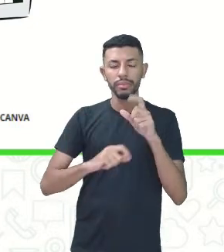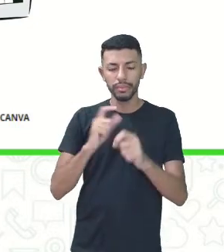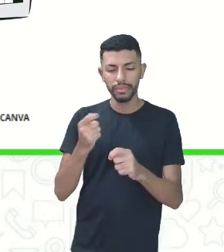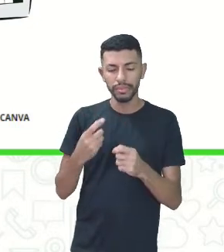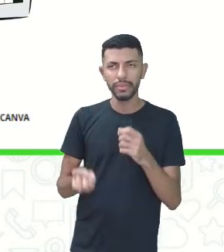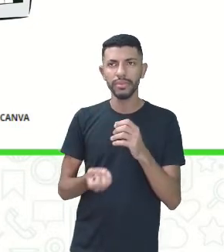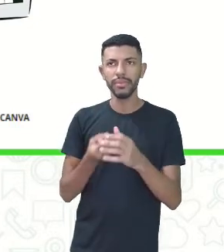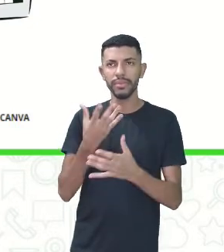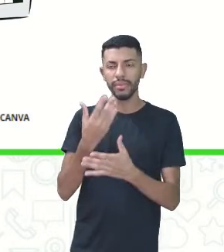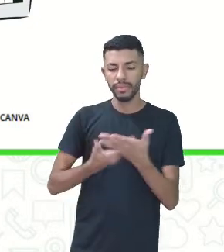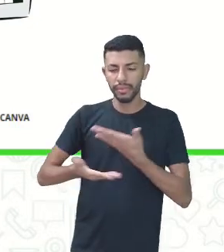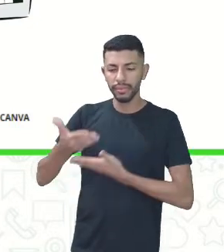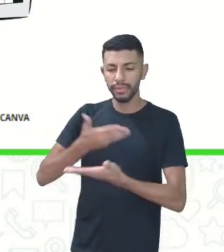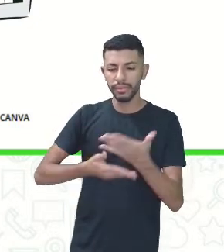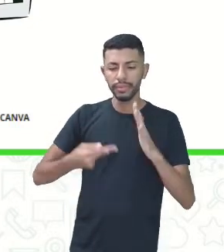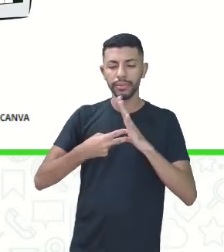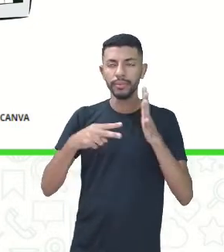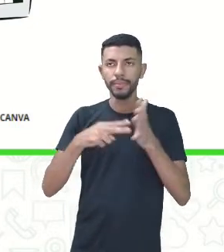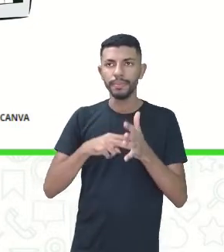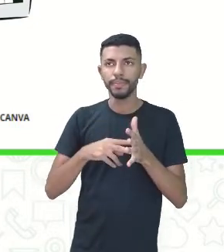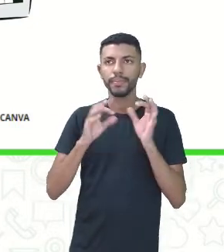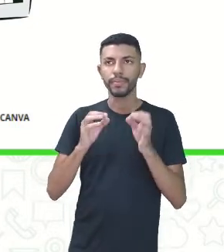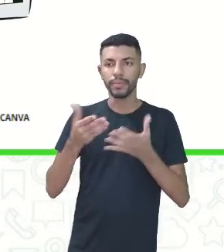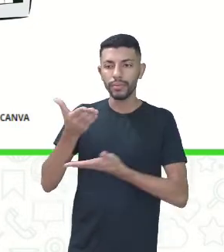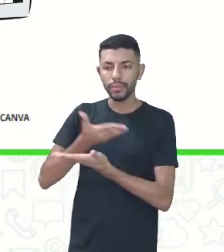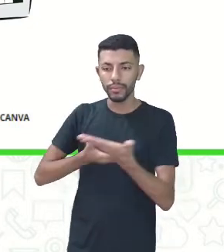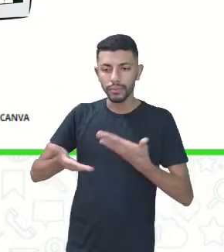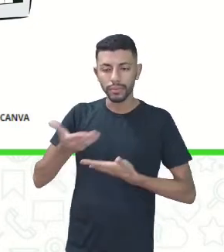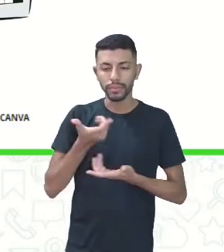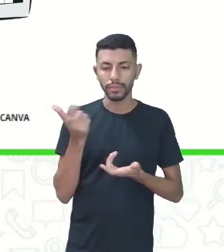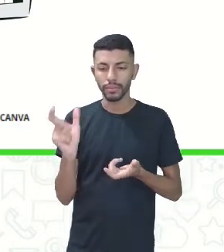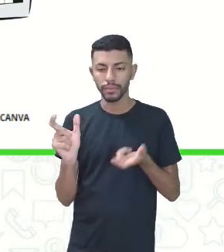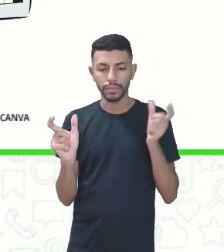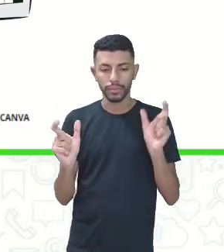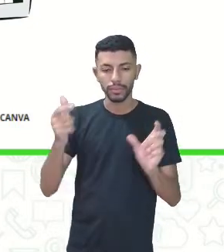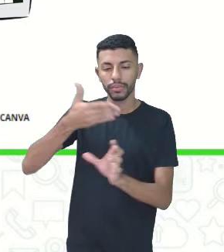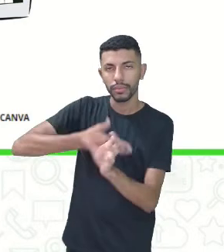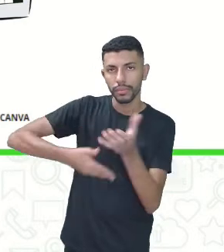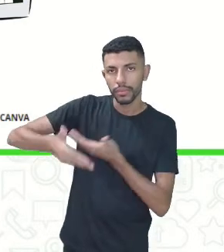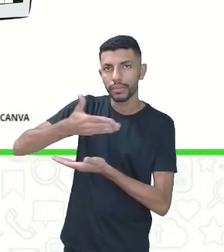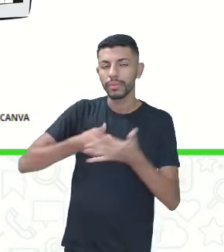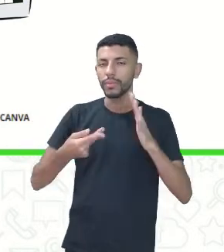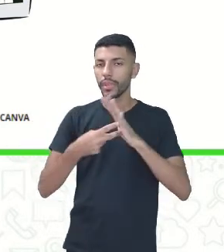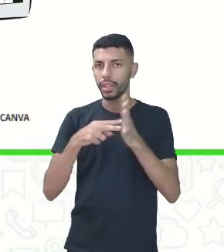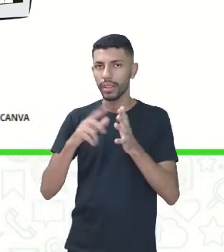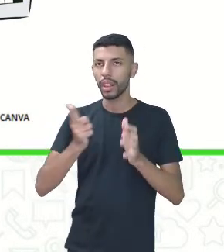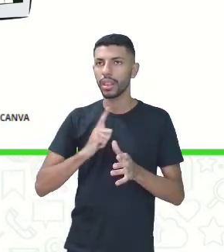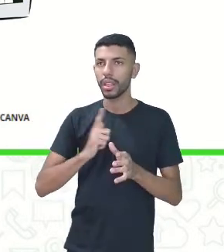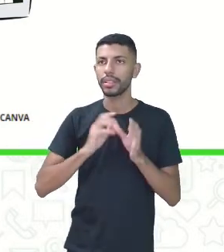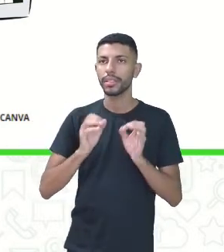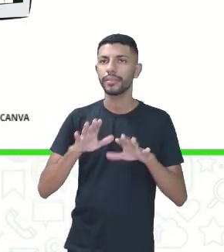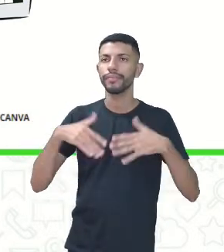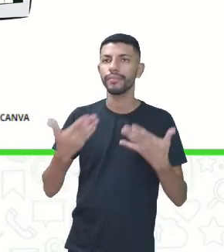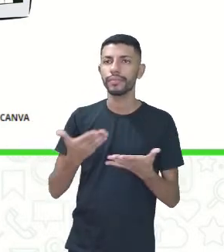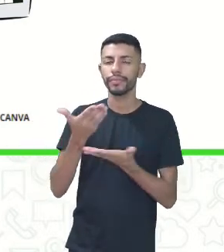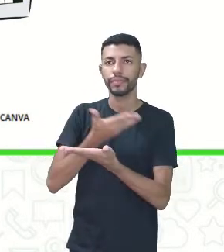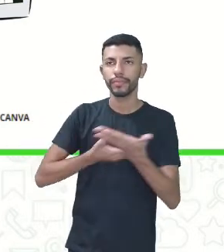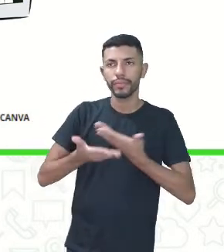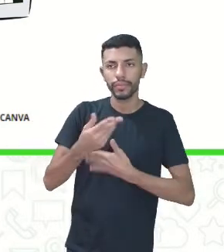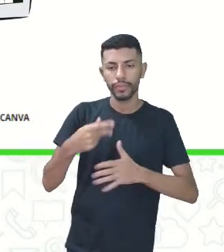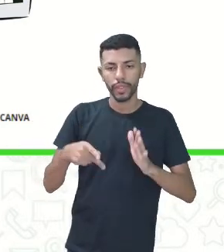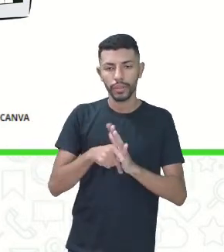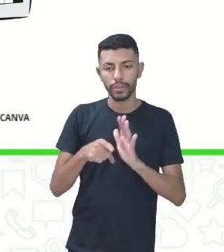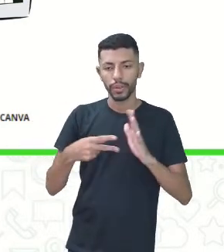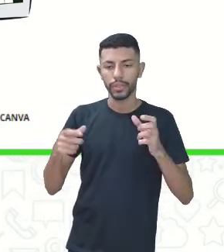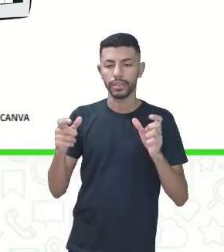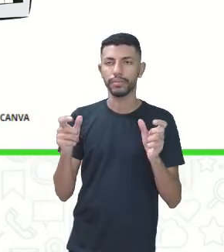de estabelecer relações de sentido umas com as outras, certo? Quando essa relação de sentido é